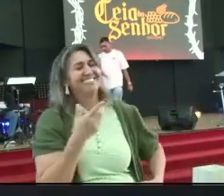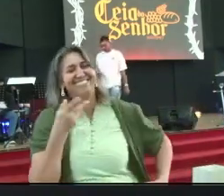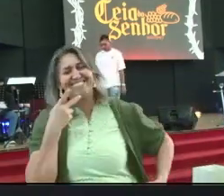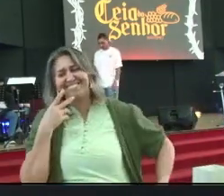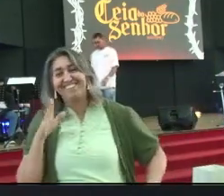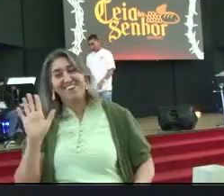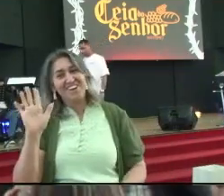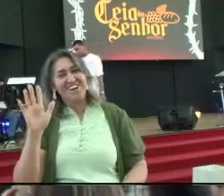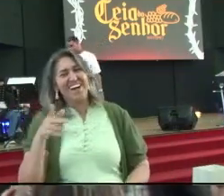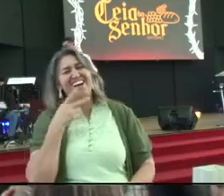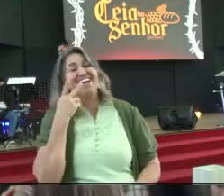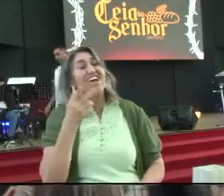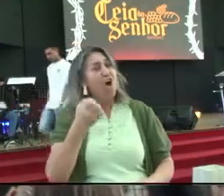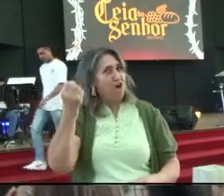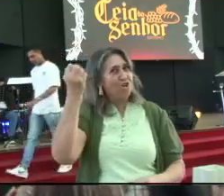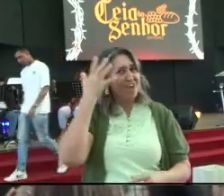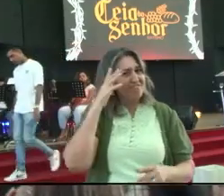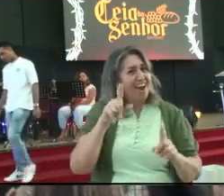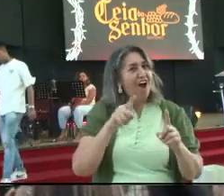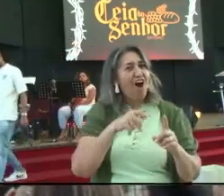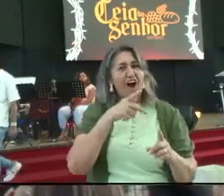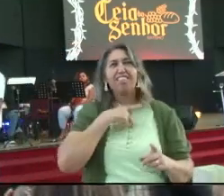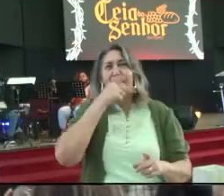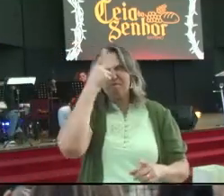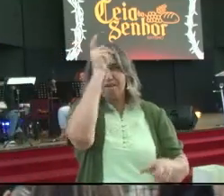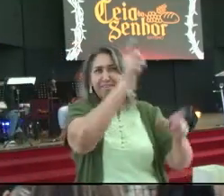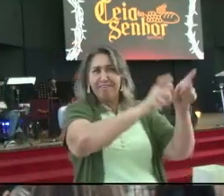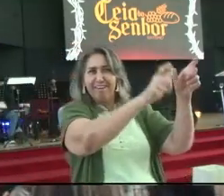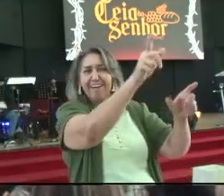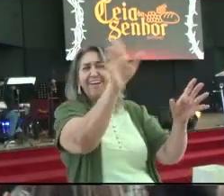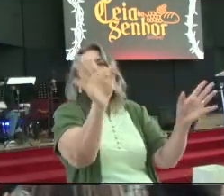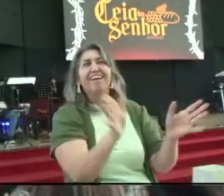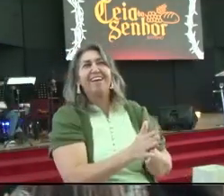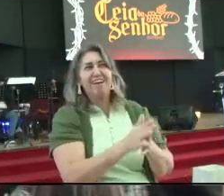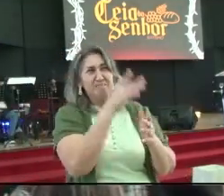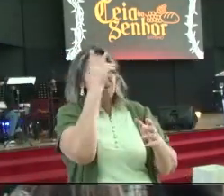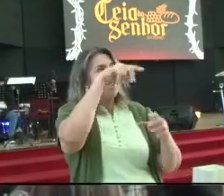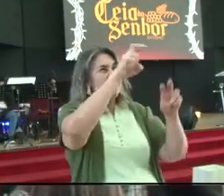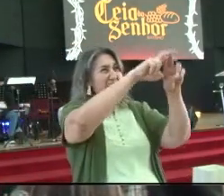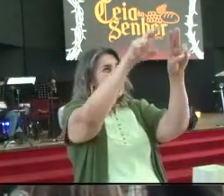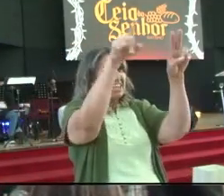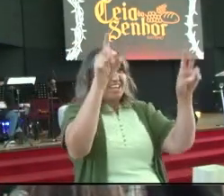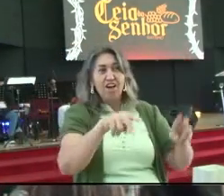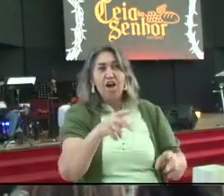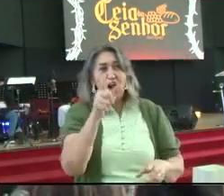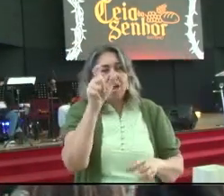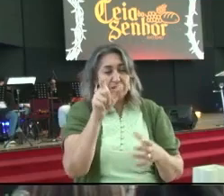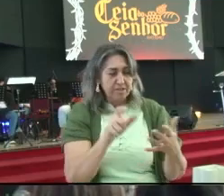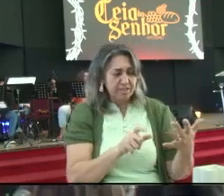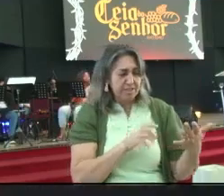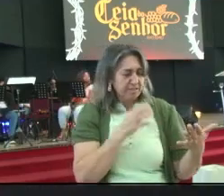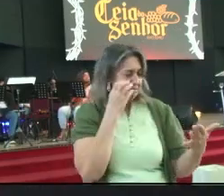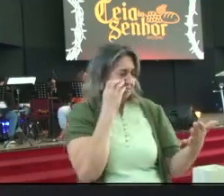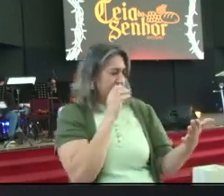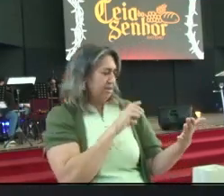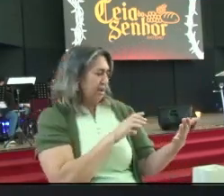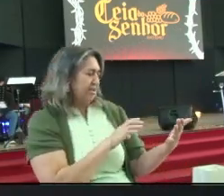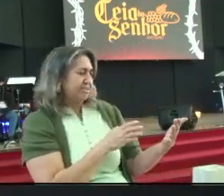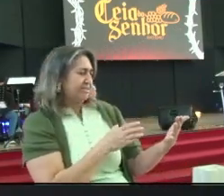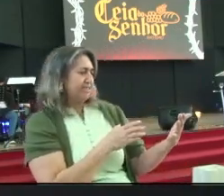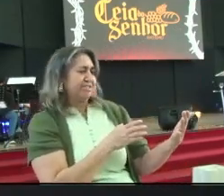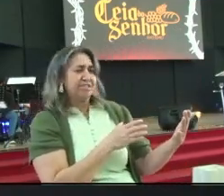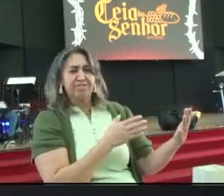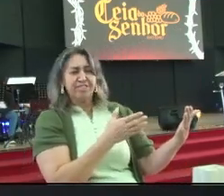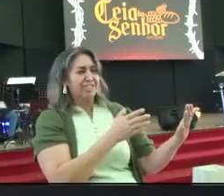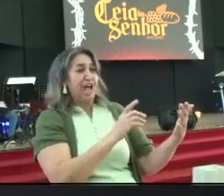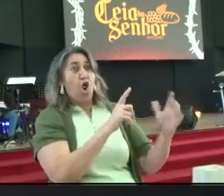Tem gente aqui, eu estou revelando agora, na galeria aí também, ó. Tem gente aqui que vê um celular assim no